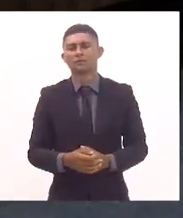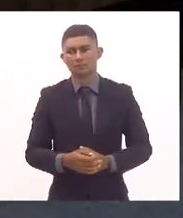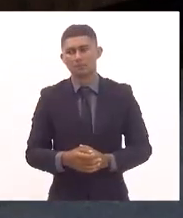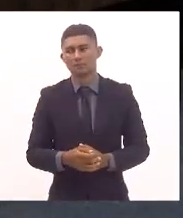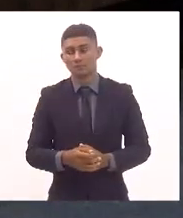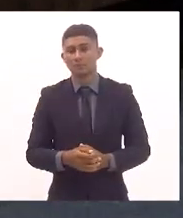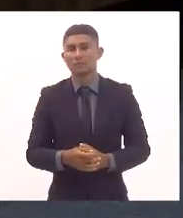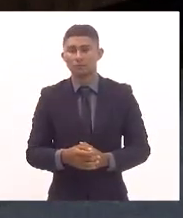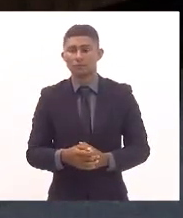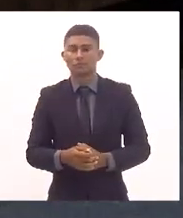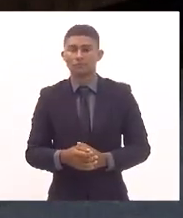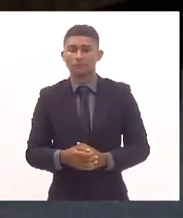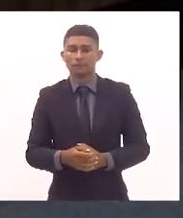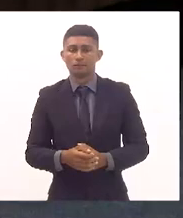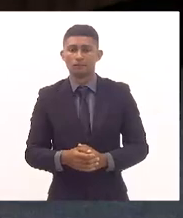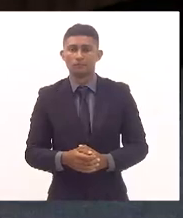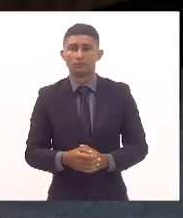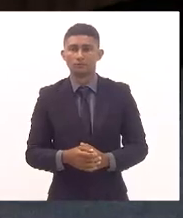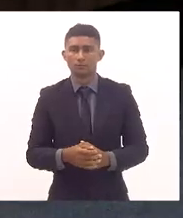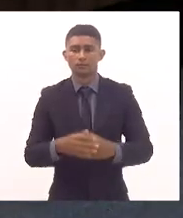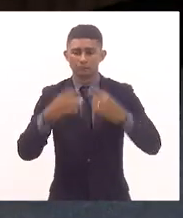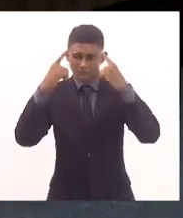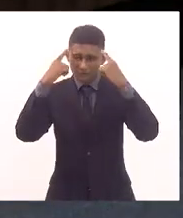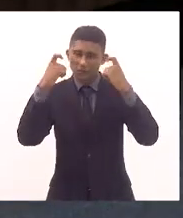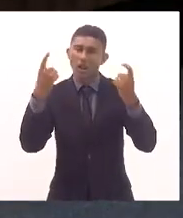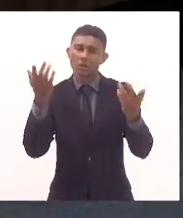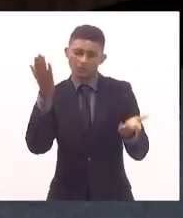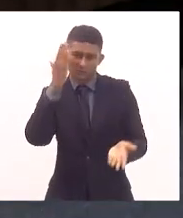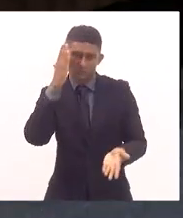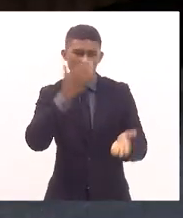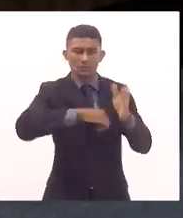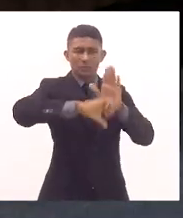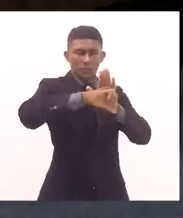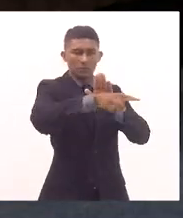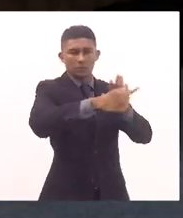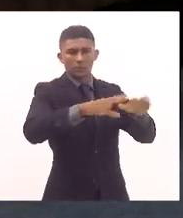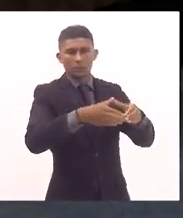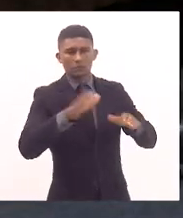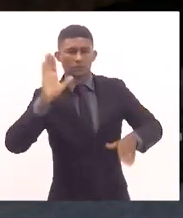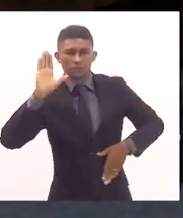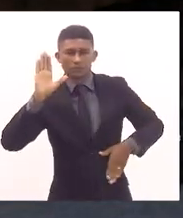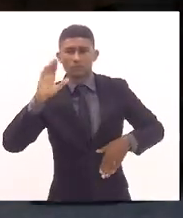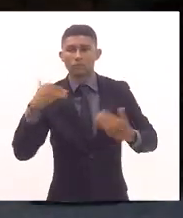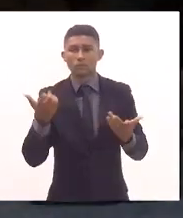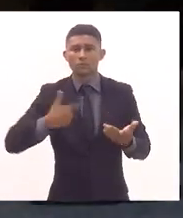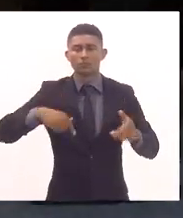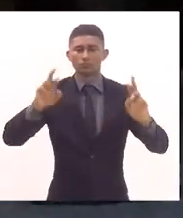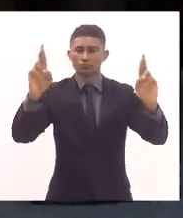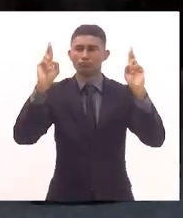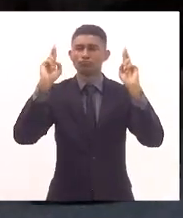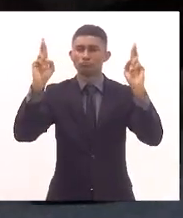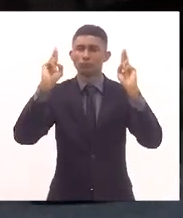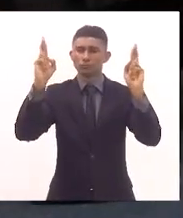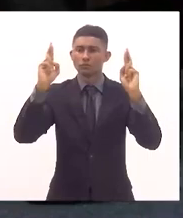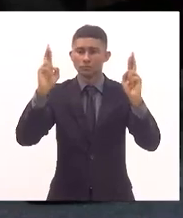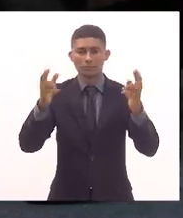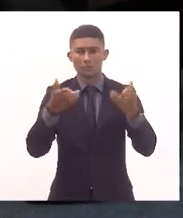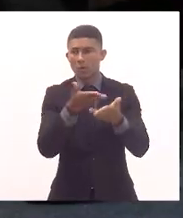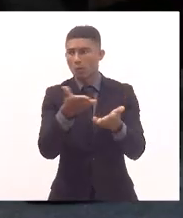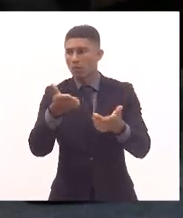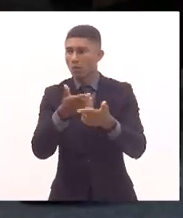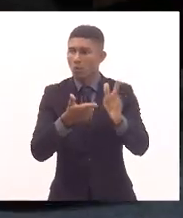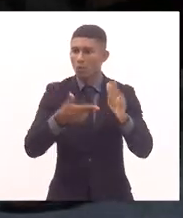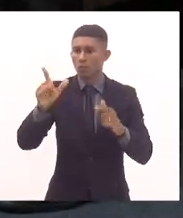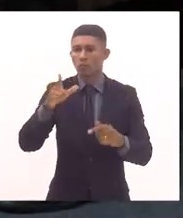nas medidas certas da violência empregada pela criminalidade. E torcer também para que outros órgãos,